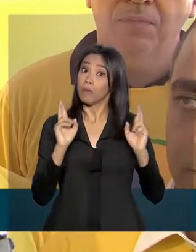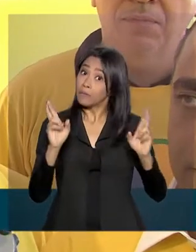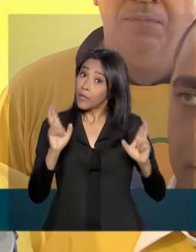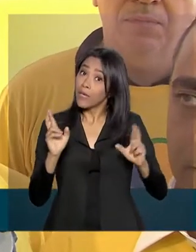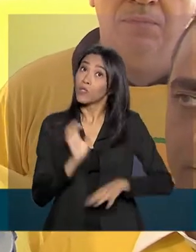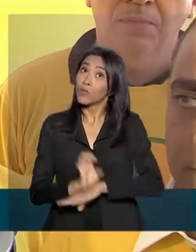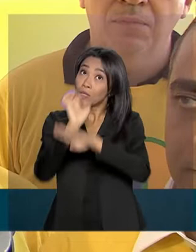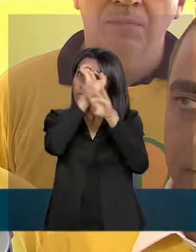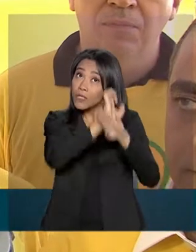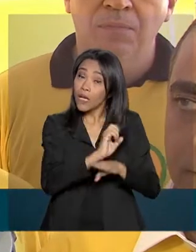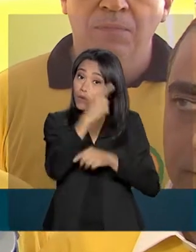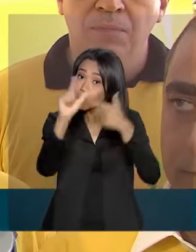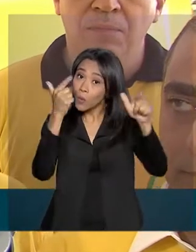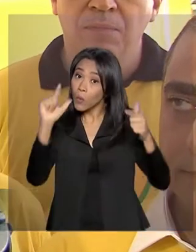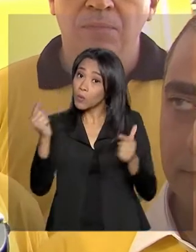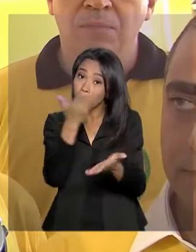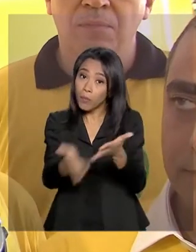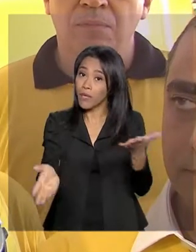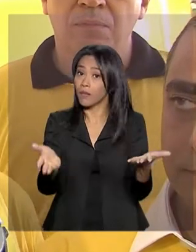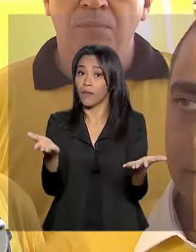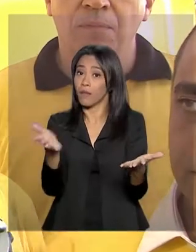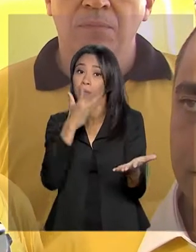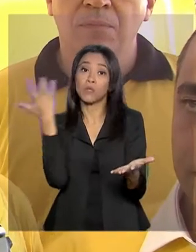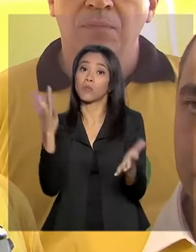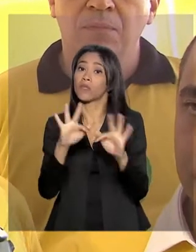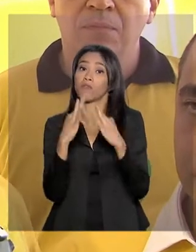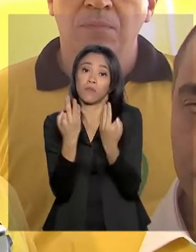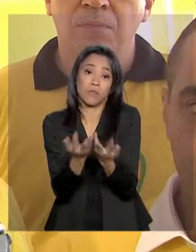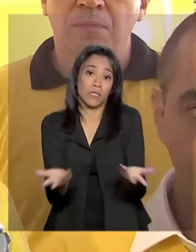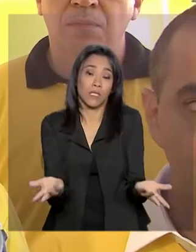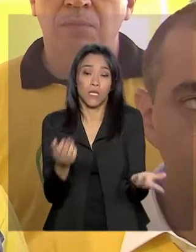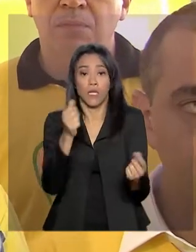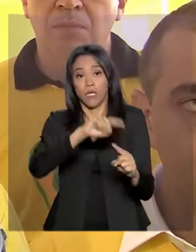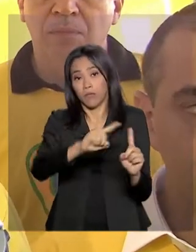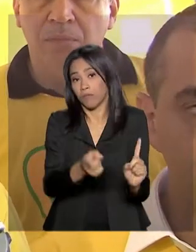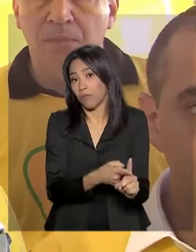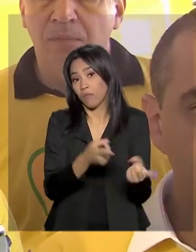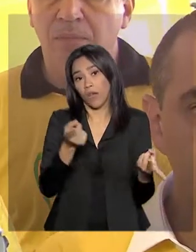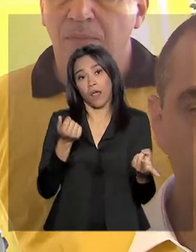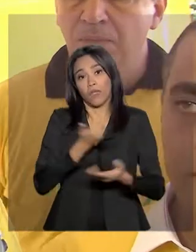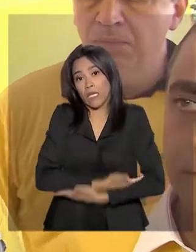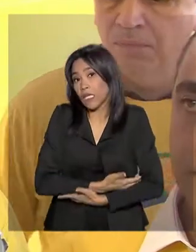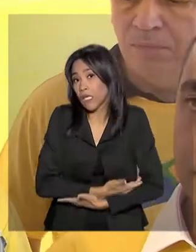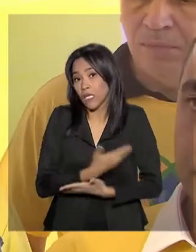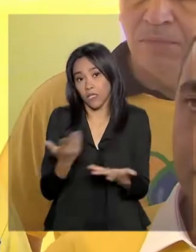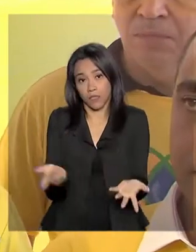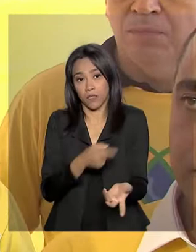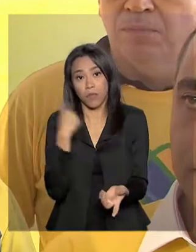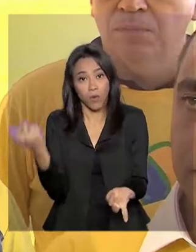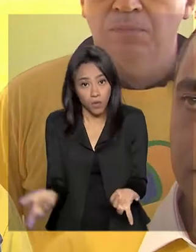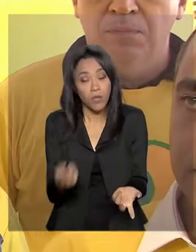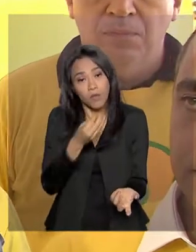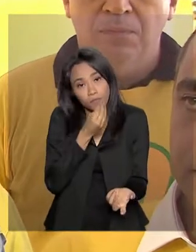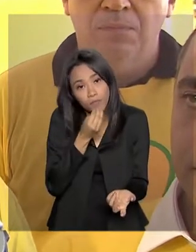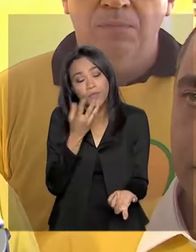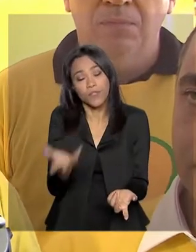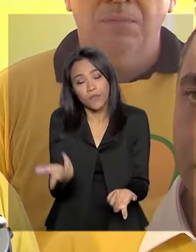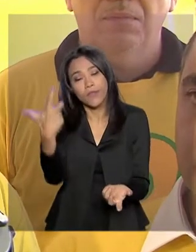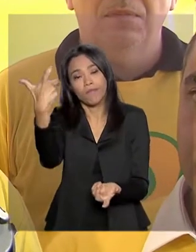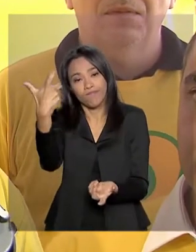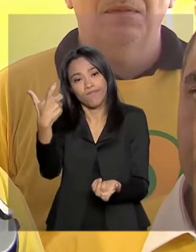que passar por perda na família, por perda de gestante, por perda de criança, por perda de pessoas que poderiam se